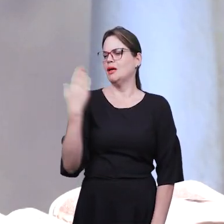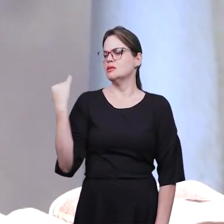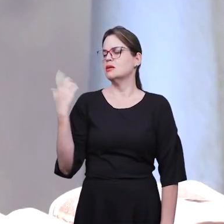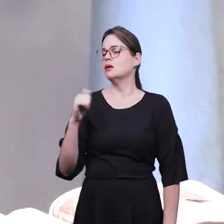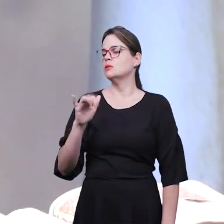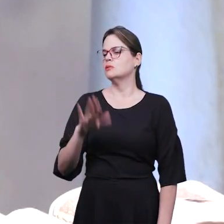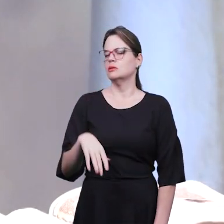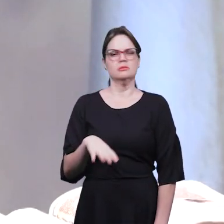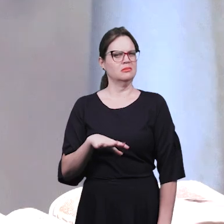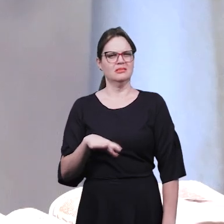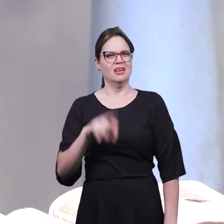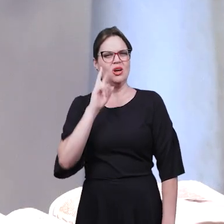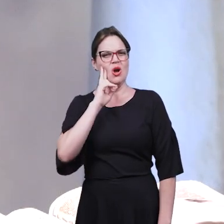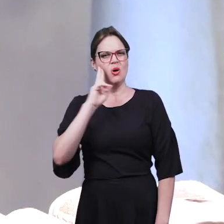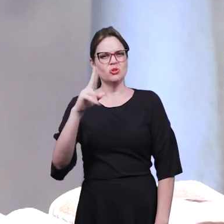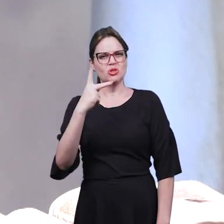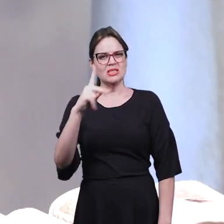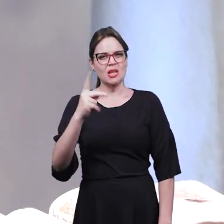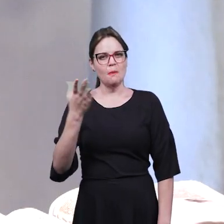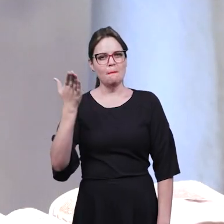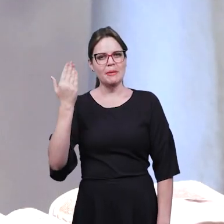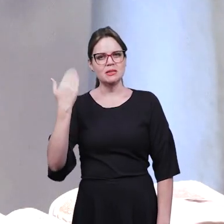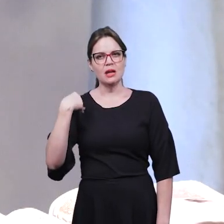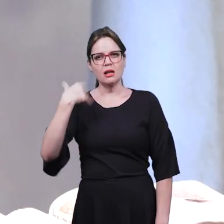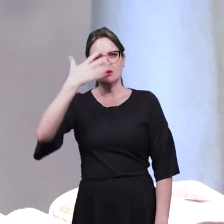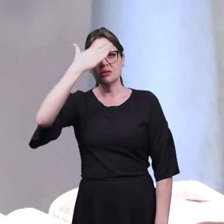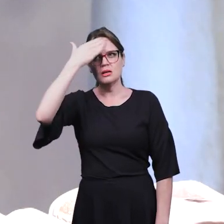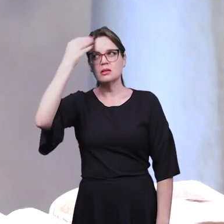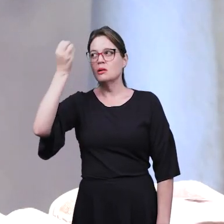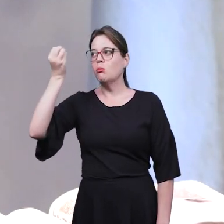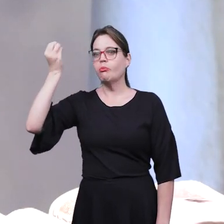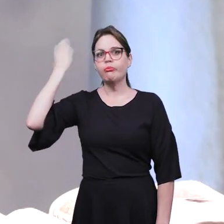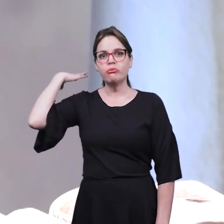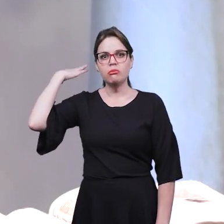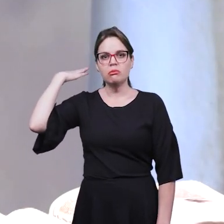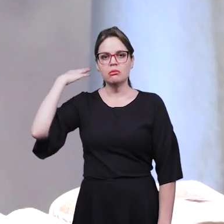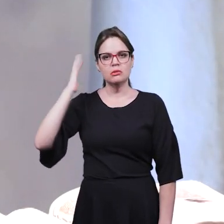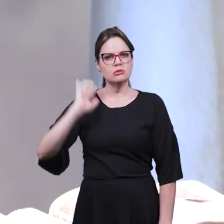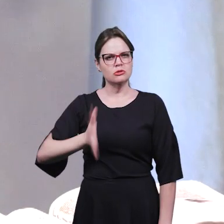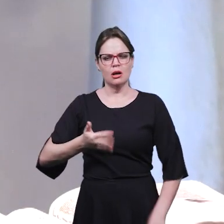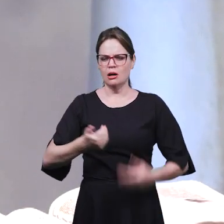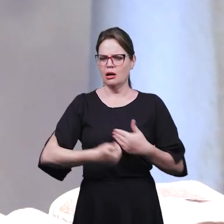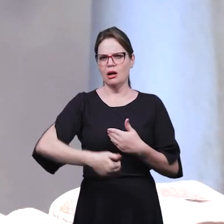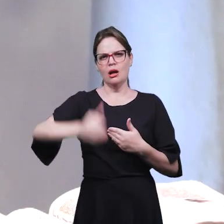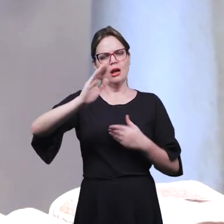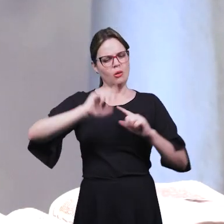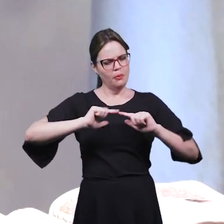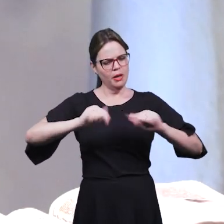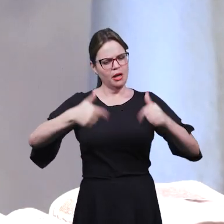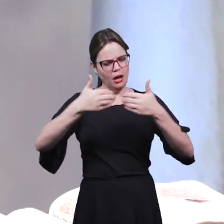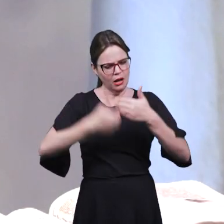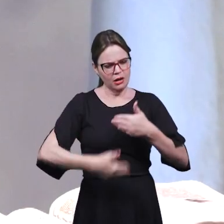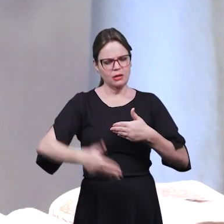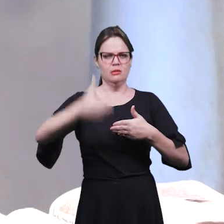hoje para que seu futuro seja diferente. Esse veículo que o Senhor quer usar é o homem. Quer usar